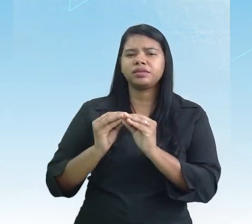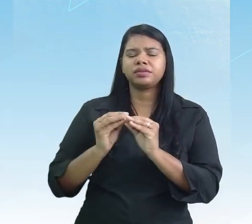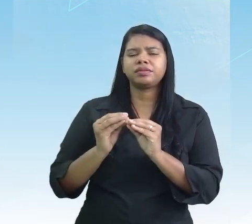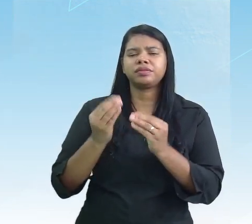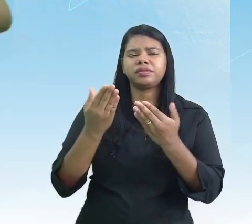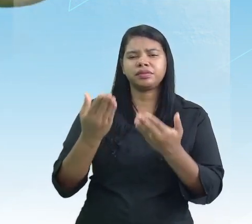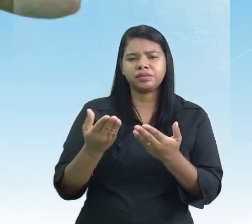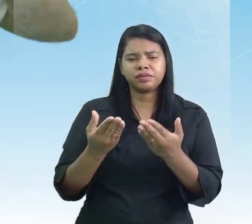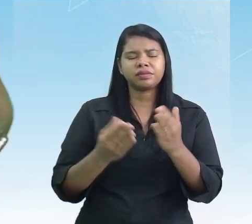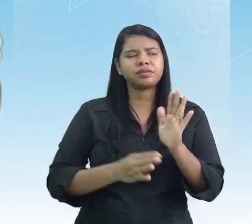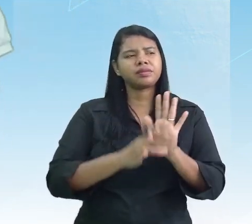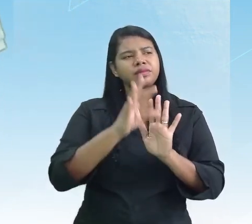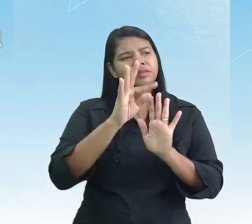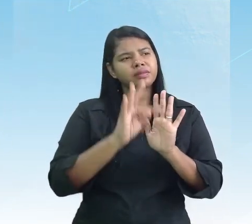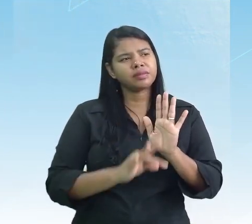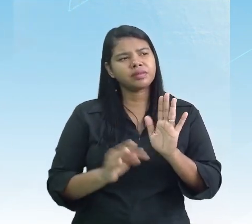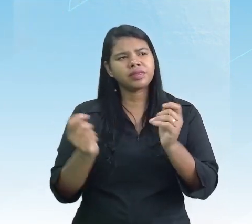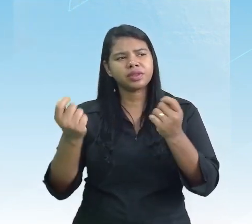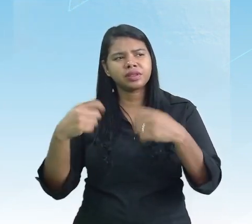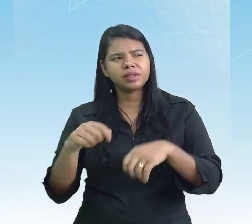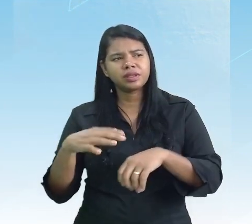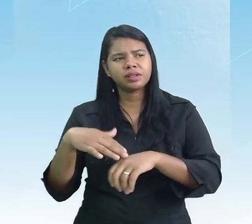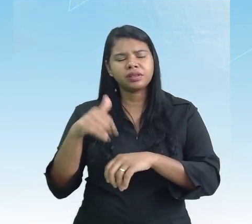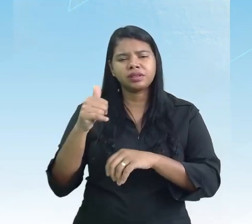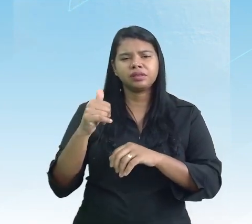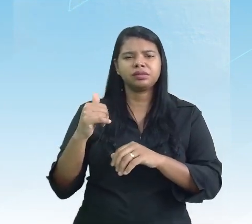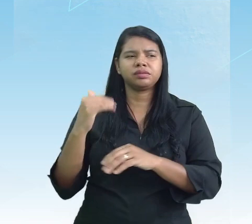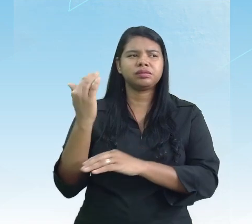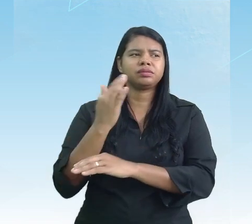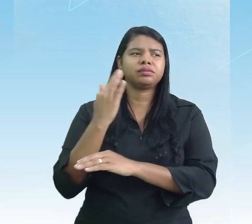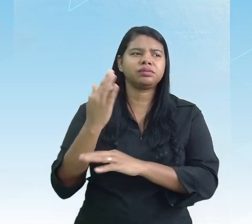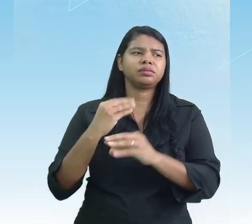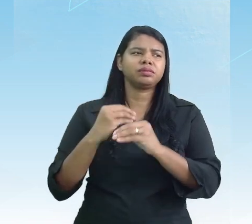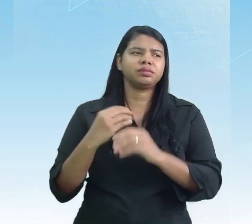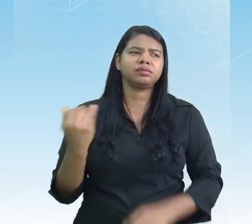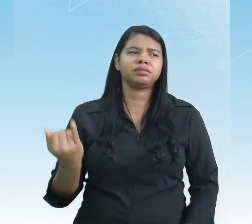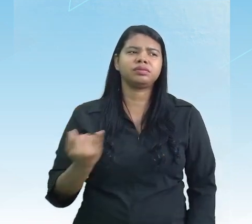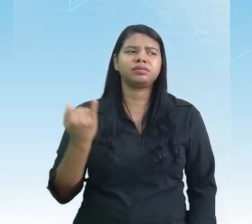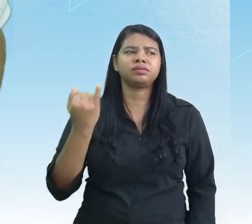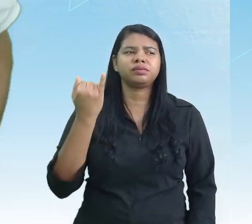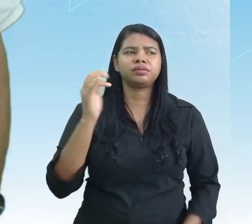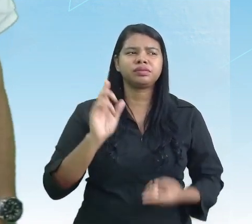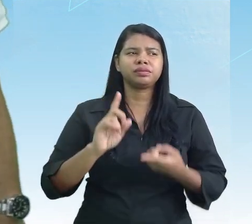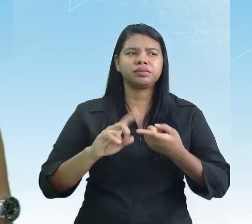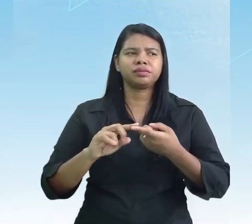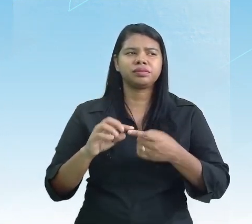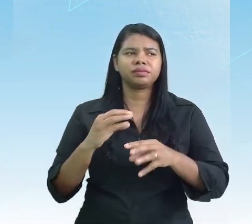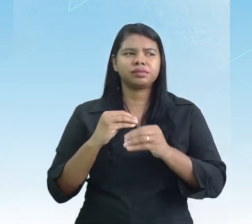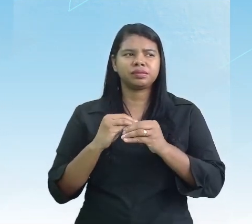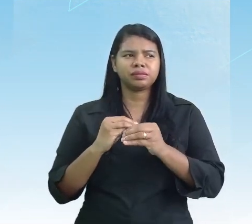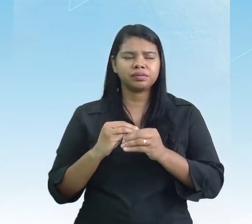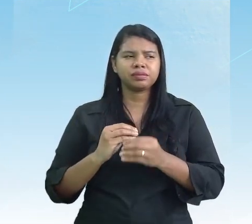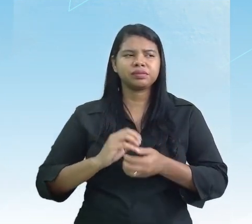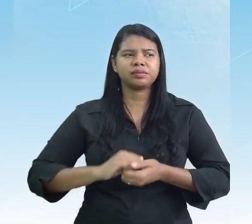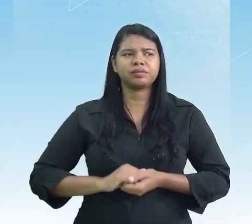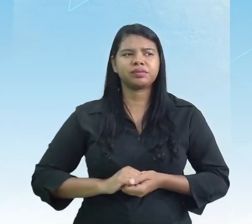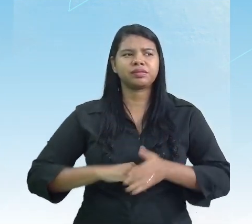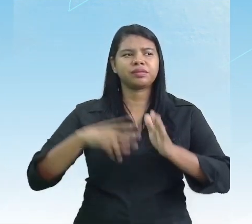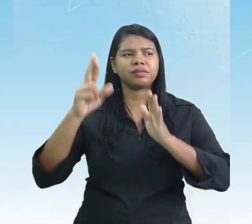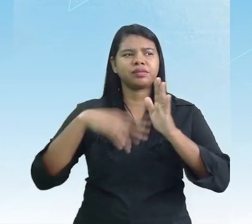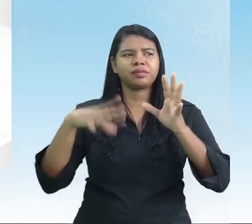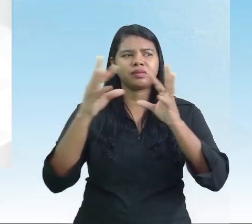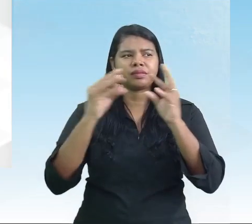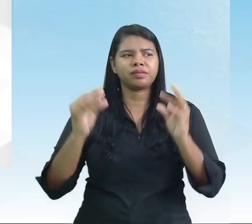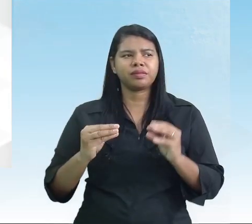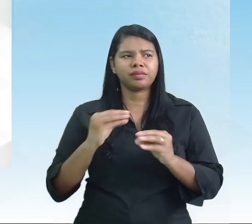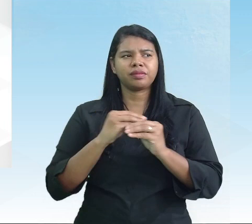seu texto, para compor seu texto. E aqui é importante, vamos agora aqui fazer a nossa revisão. Vamos lá